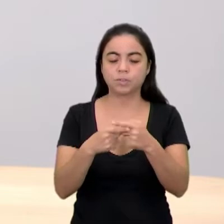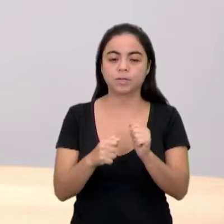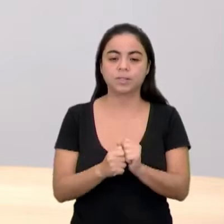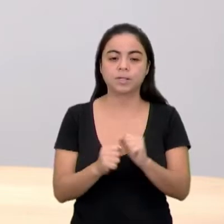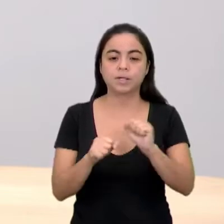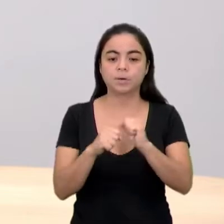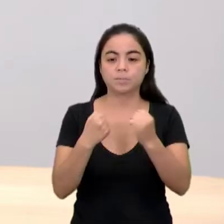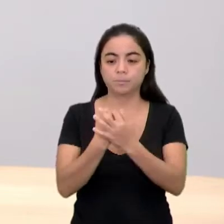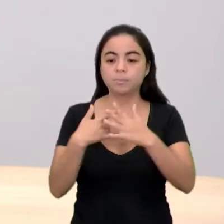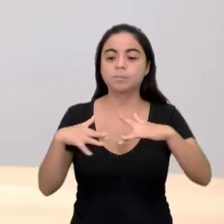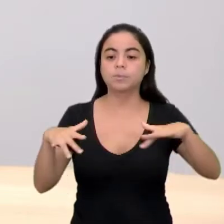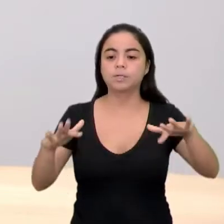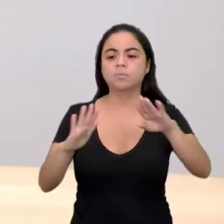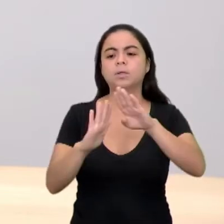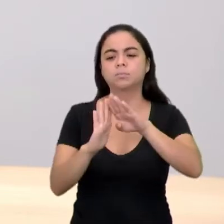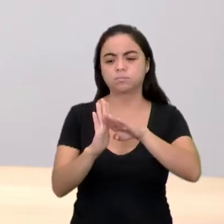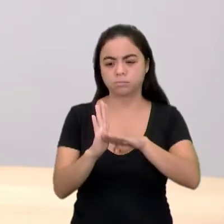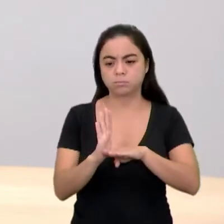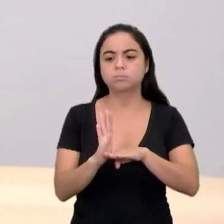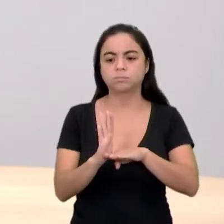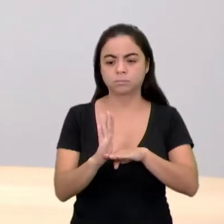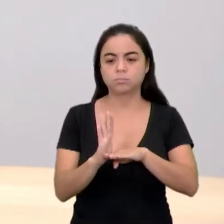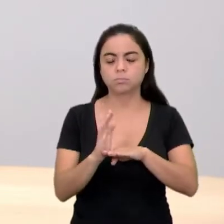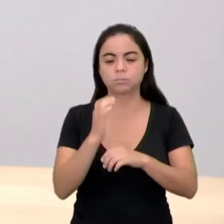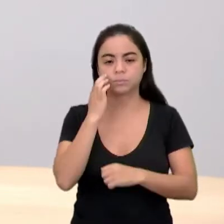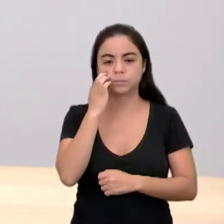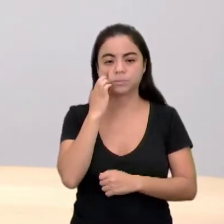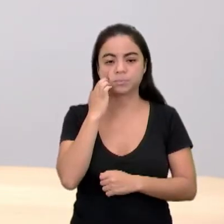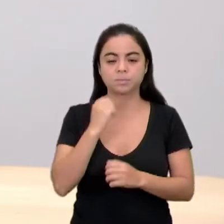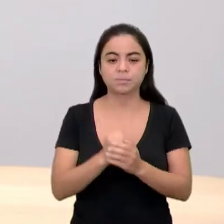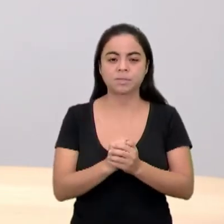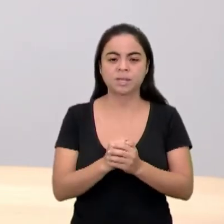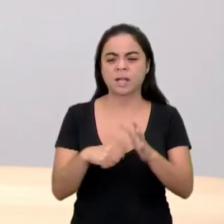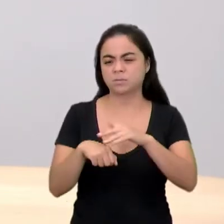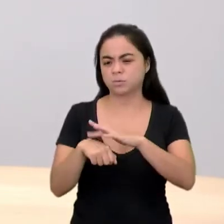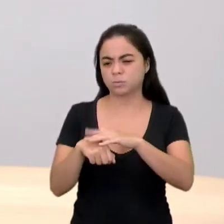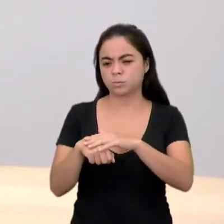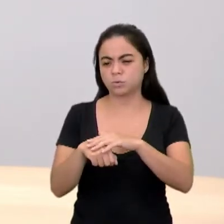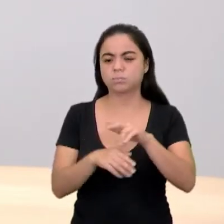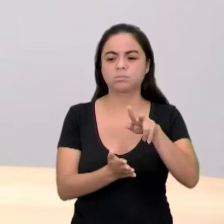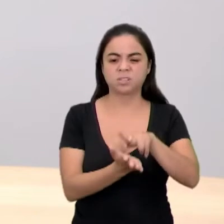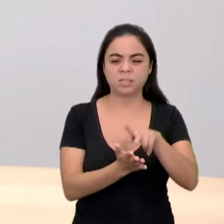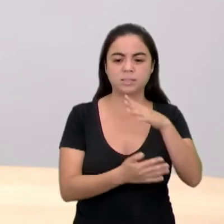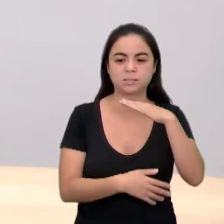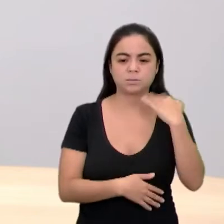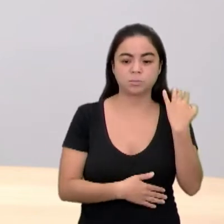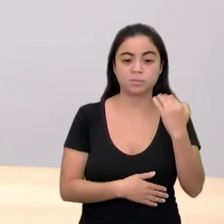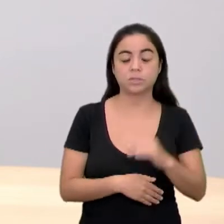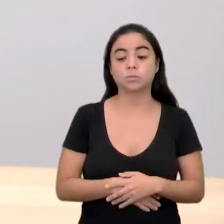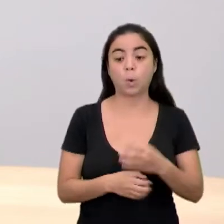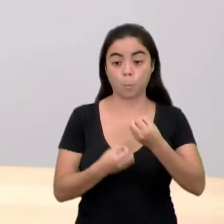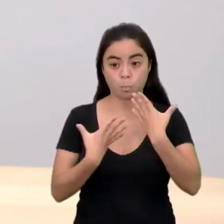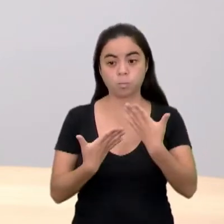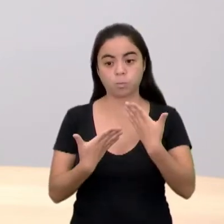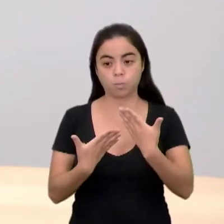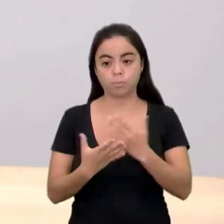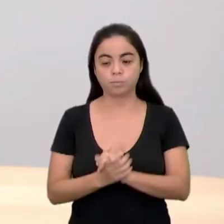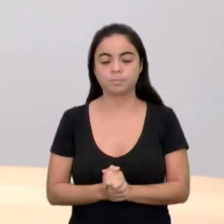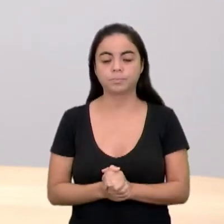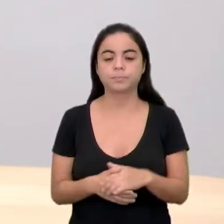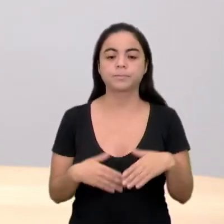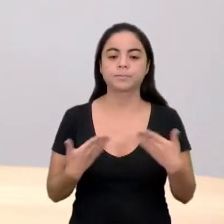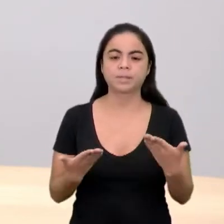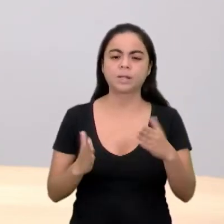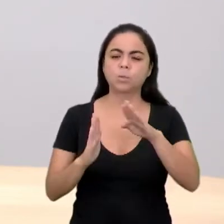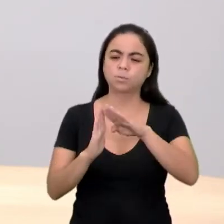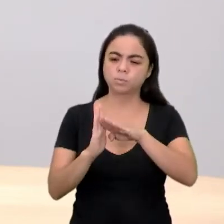tem diminuído, né? A incidência da doença, as internações, as mortes, ainda bem, né? Então tem